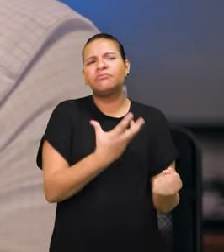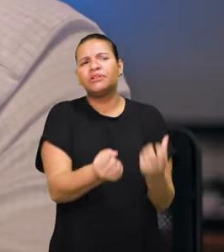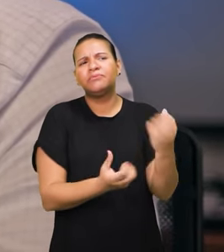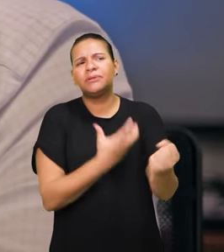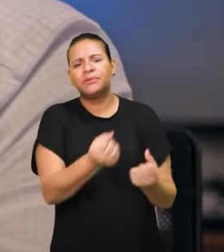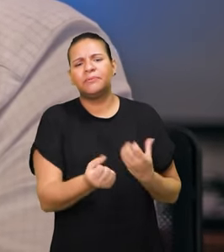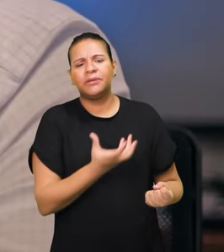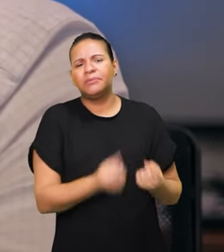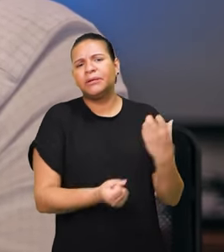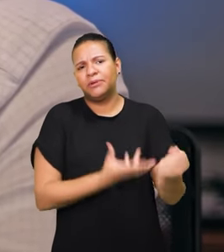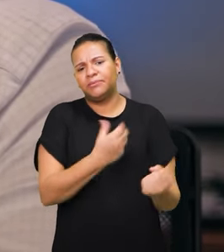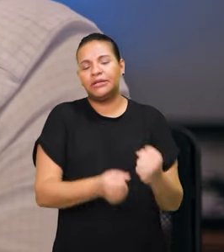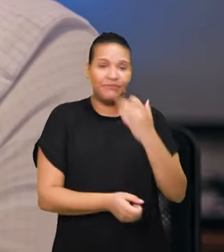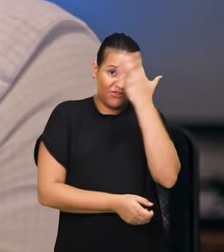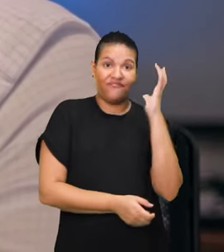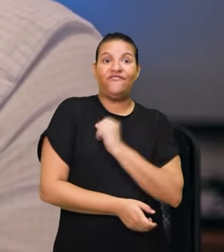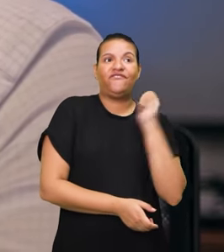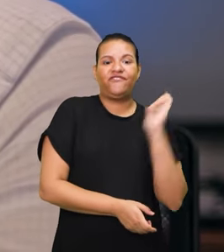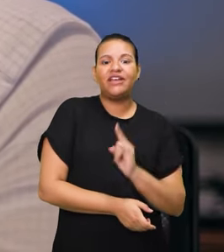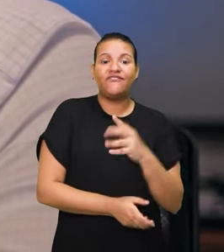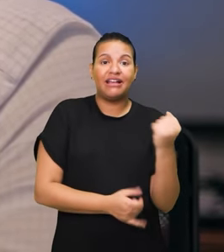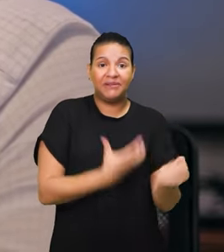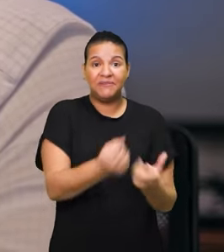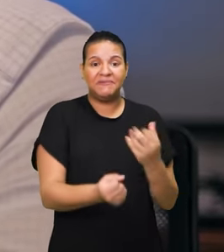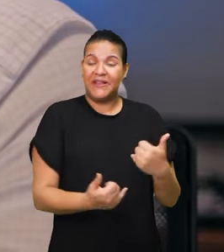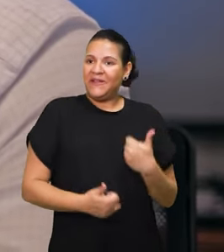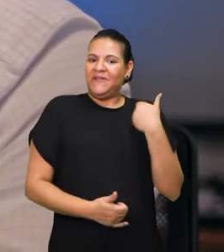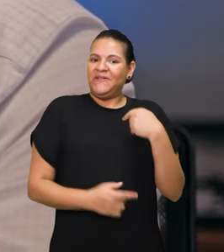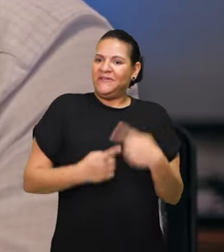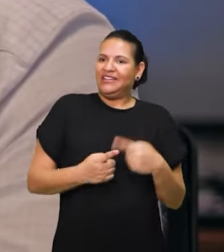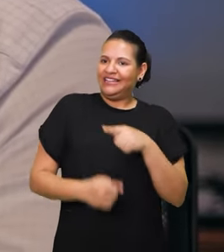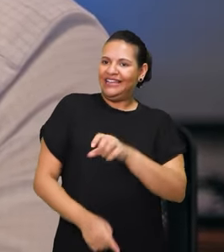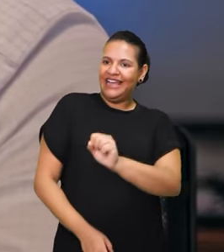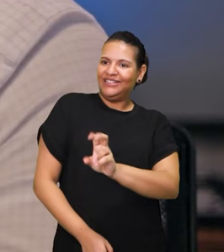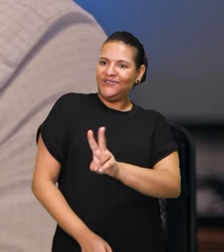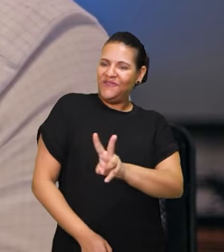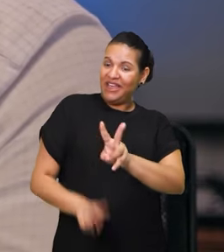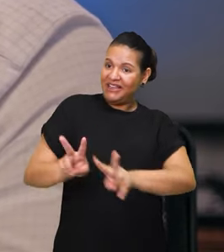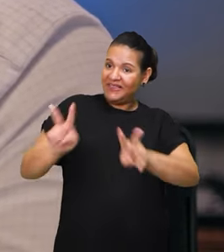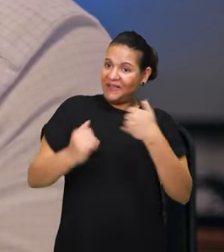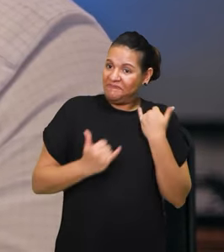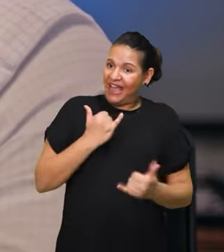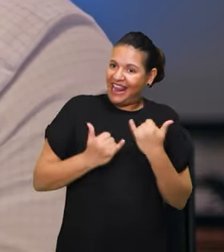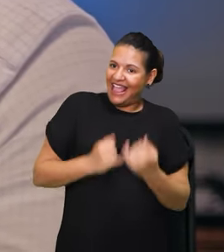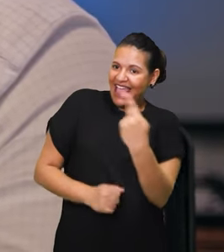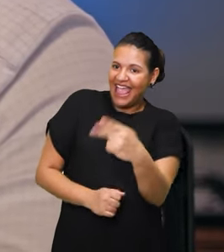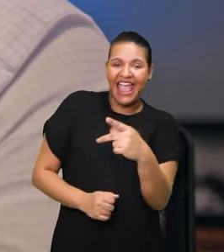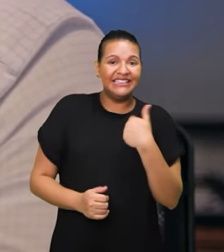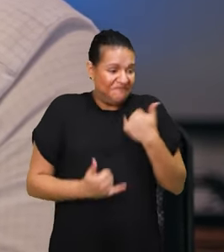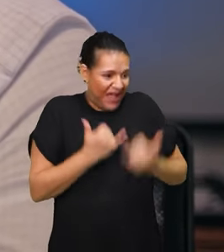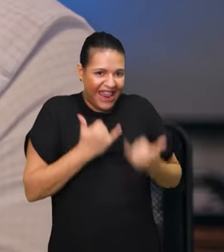não haveria uma rejeição Por parte dos fãs que ao contrário eles se sentiriam até orgulhosos de ter o carro eh visualmente